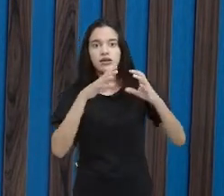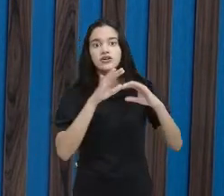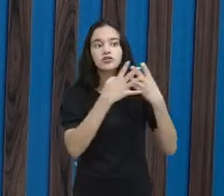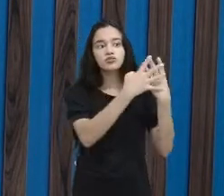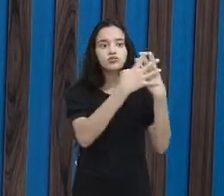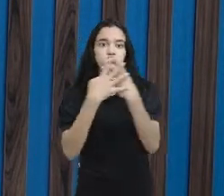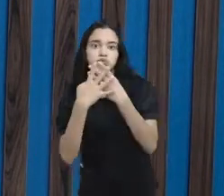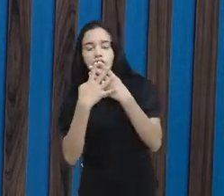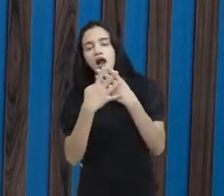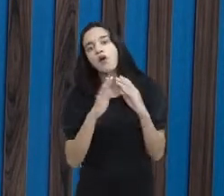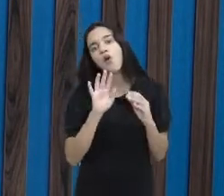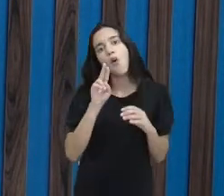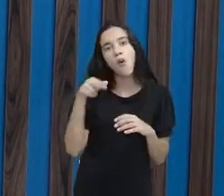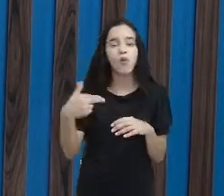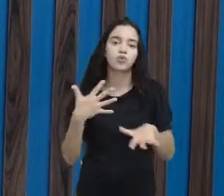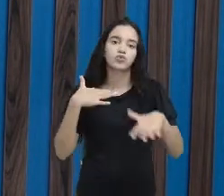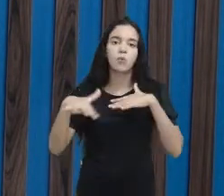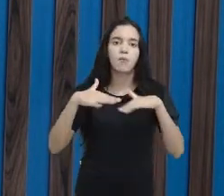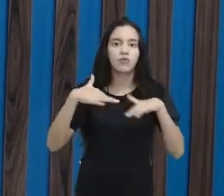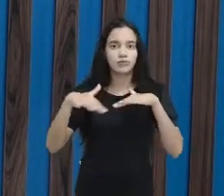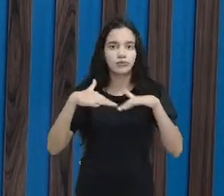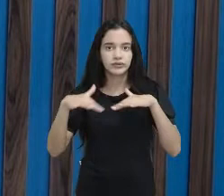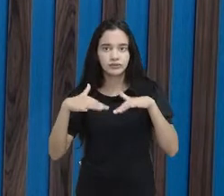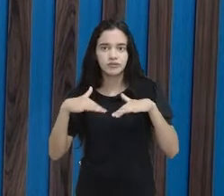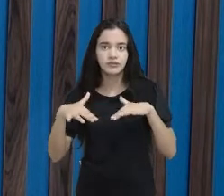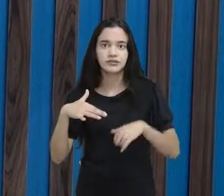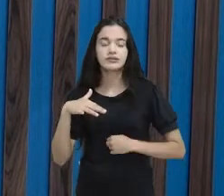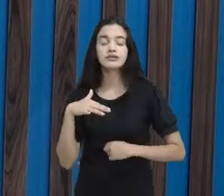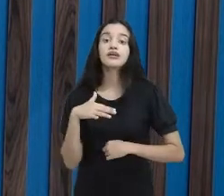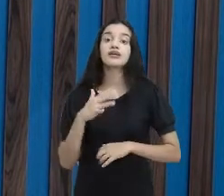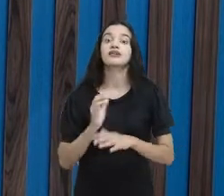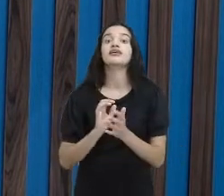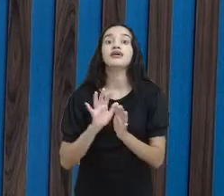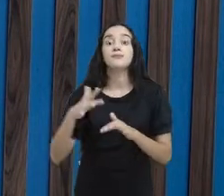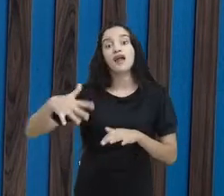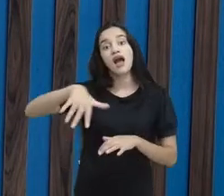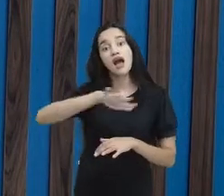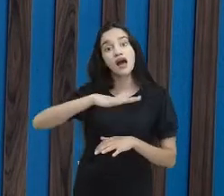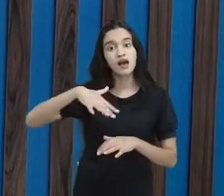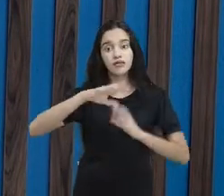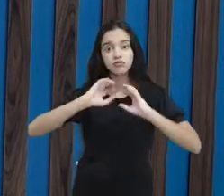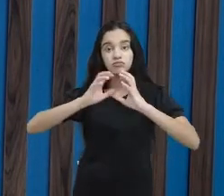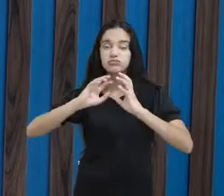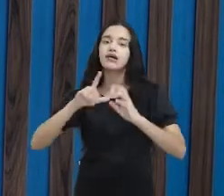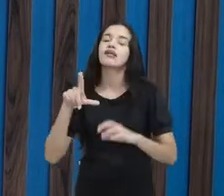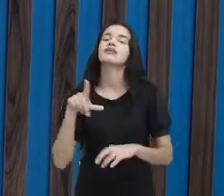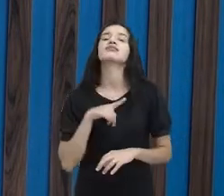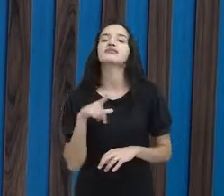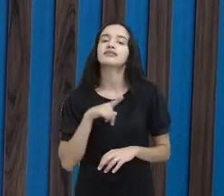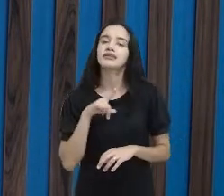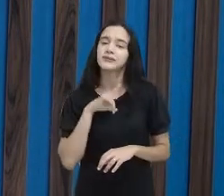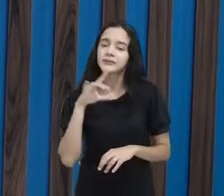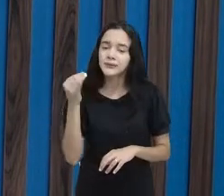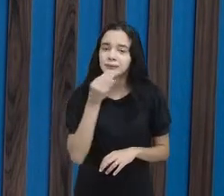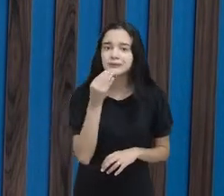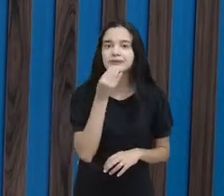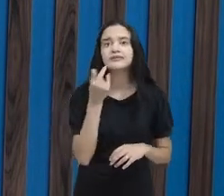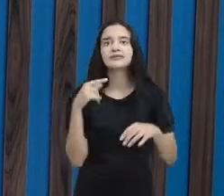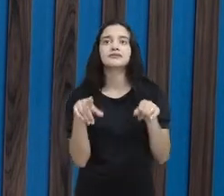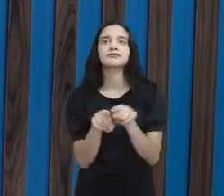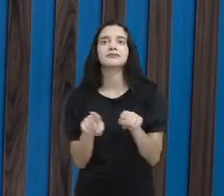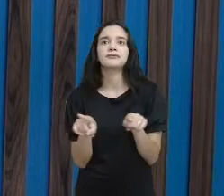o movimento, acabar colocando a bola para a área que ela não deveria ir. E aí você tem uma outra chance para poder